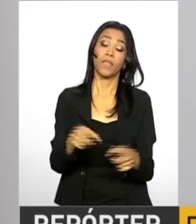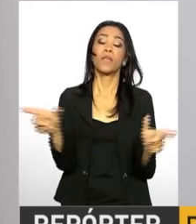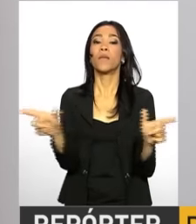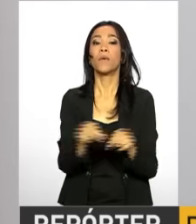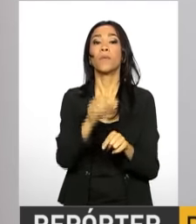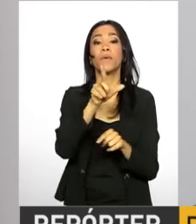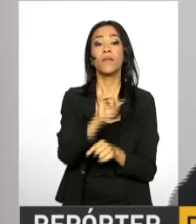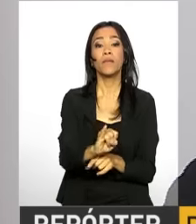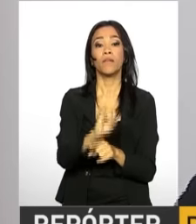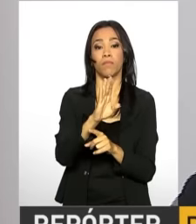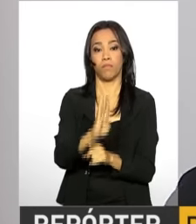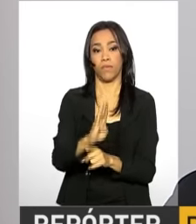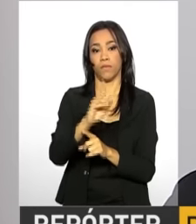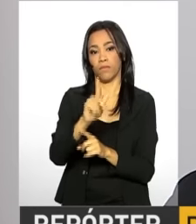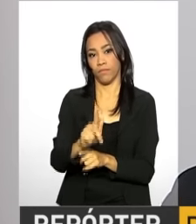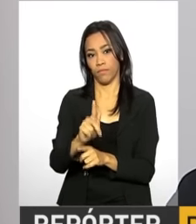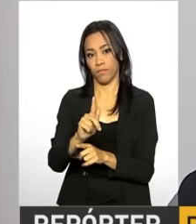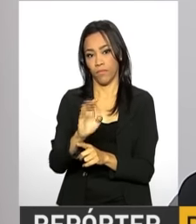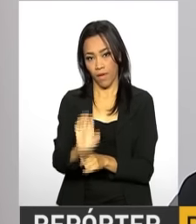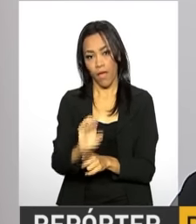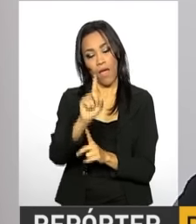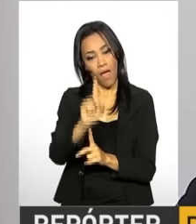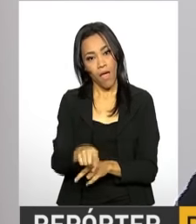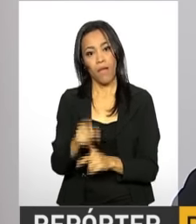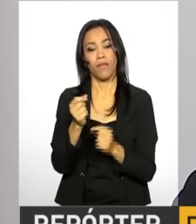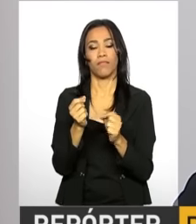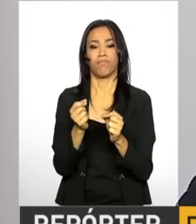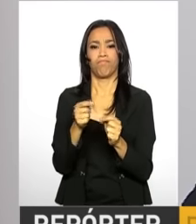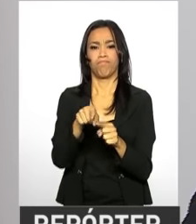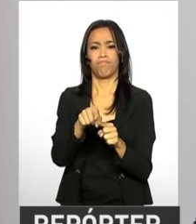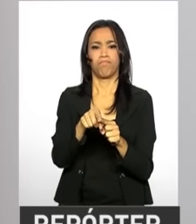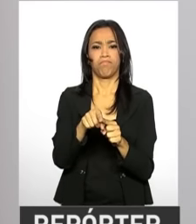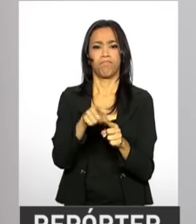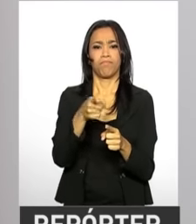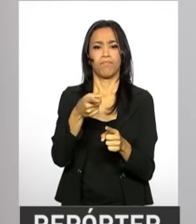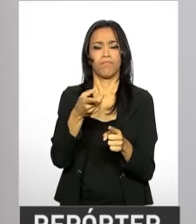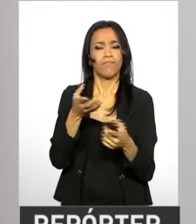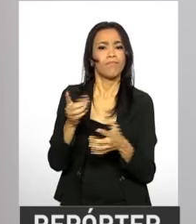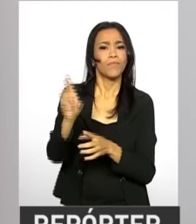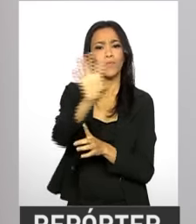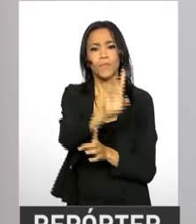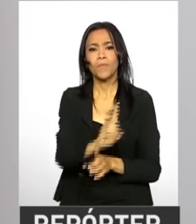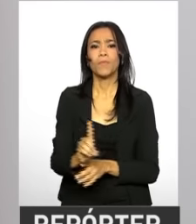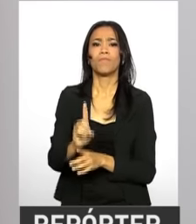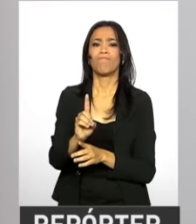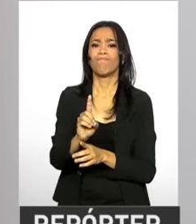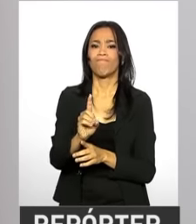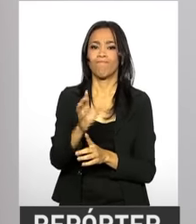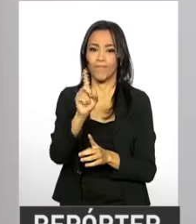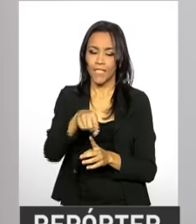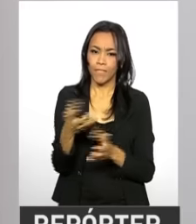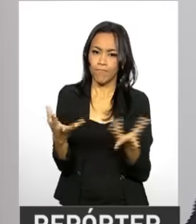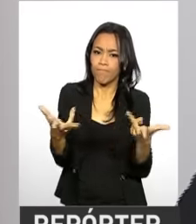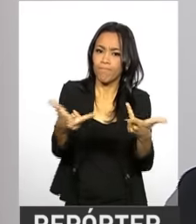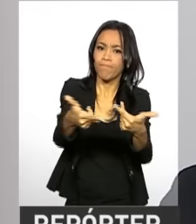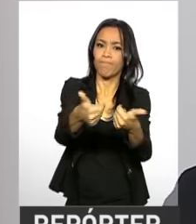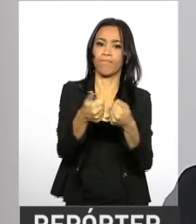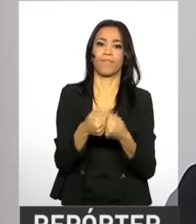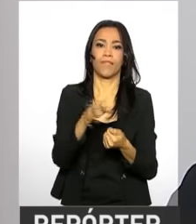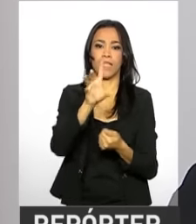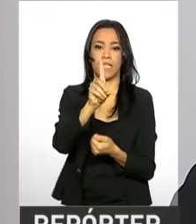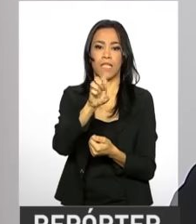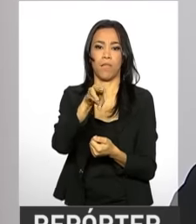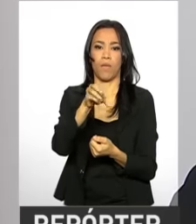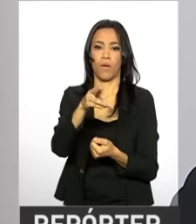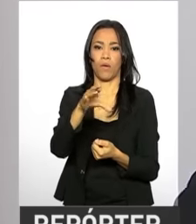o antídoto para a democracia ou contra a democracia sem eficiência e a eficiência sem democracia,